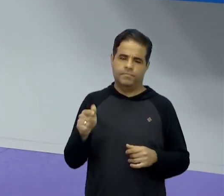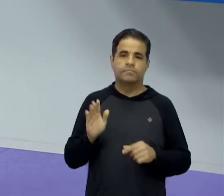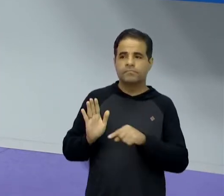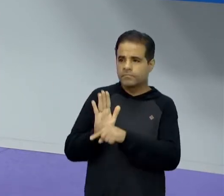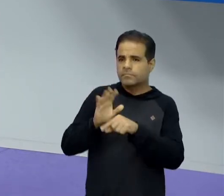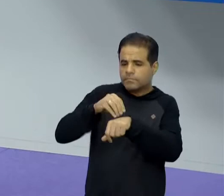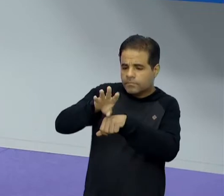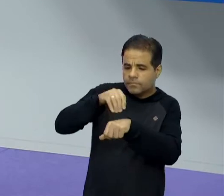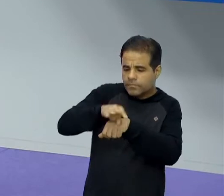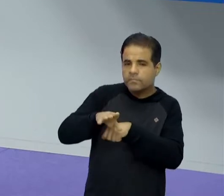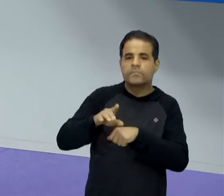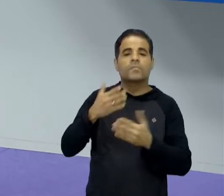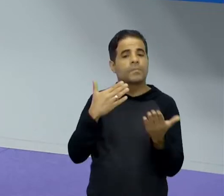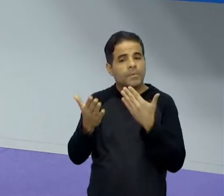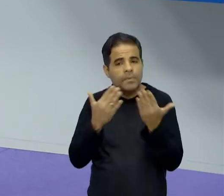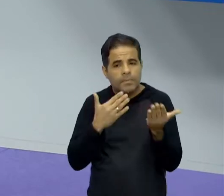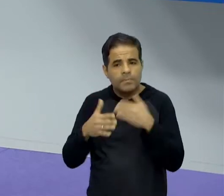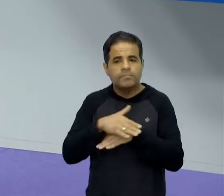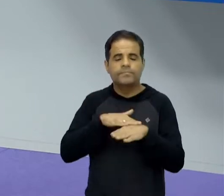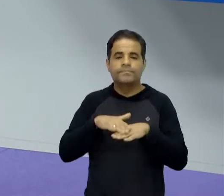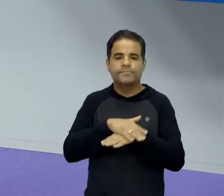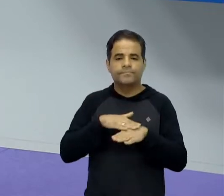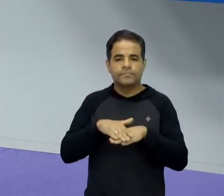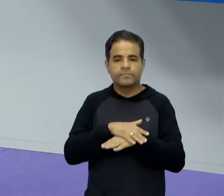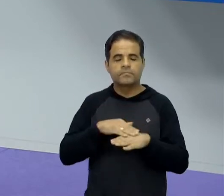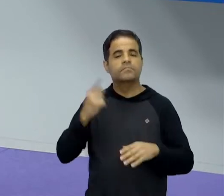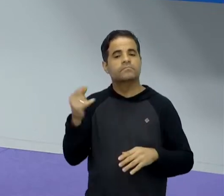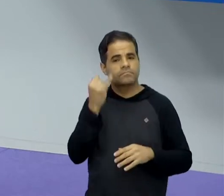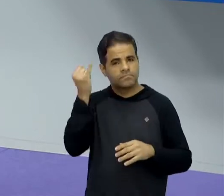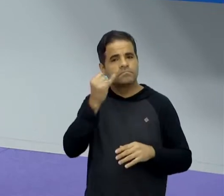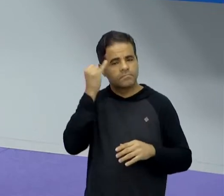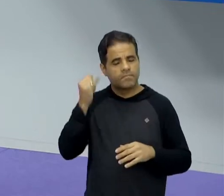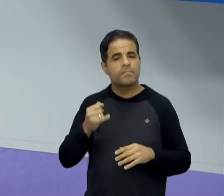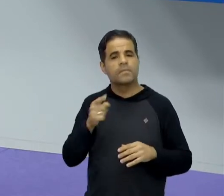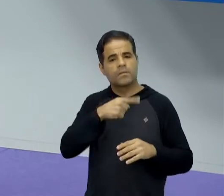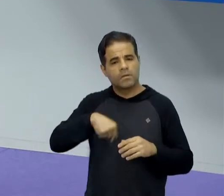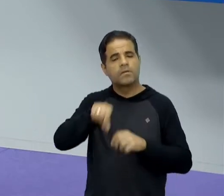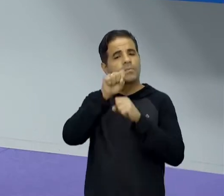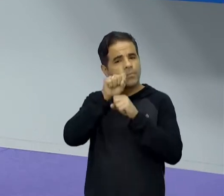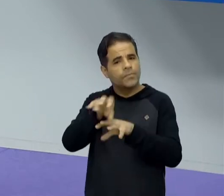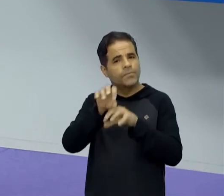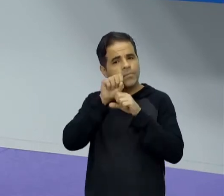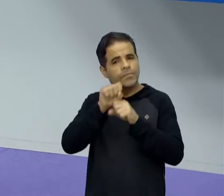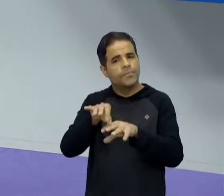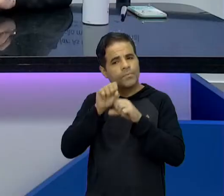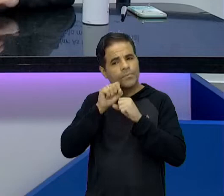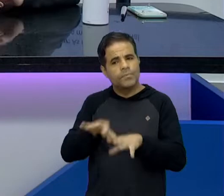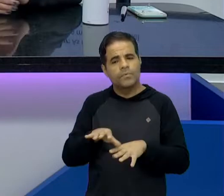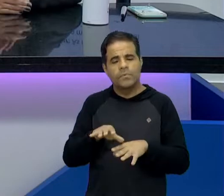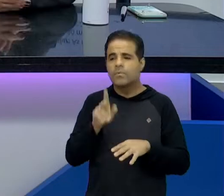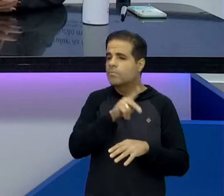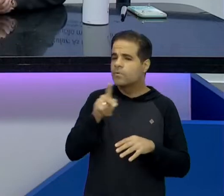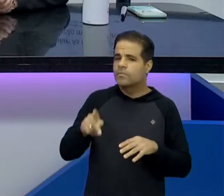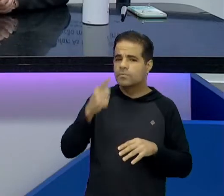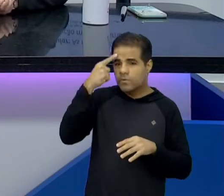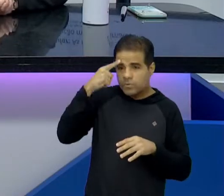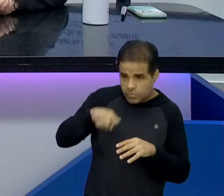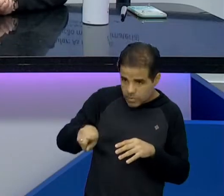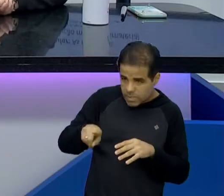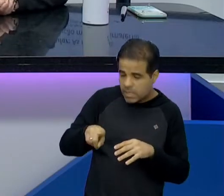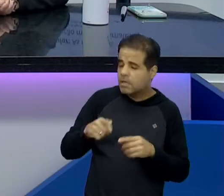gente estabelece no diálogo, porque o diálogo é fundamental na educação. Professora Juliana,